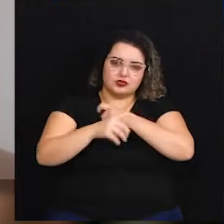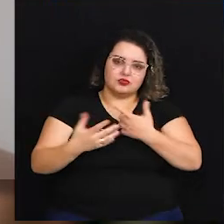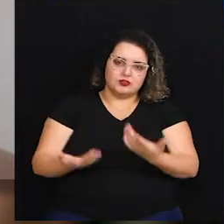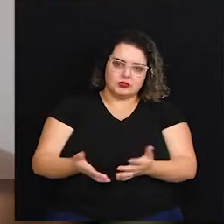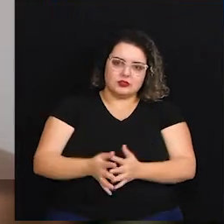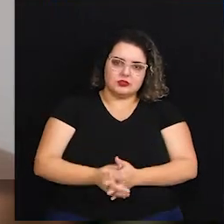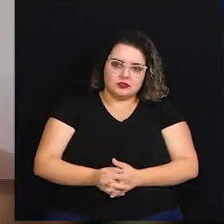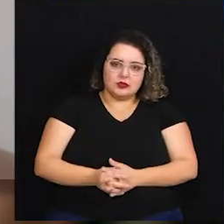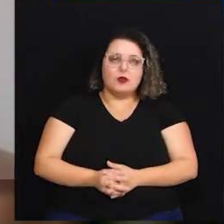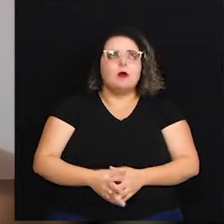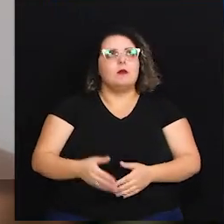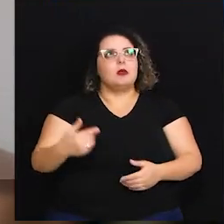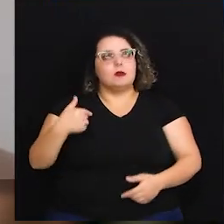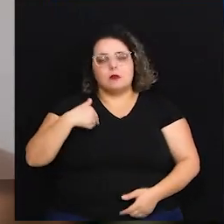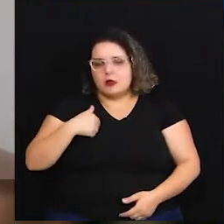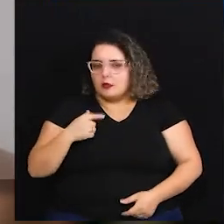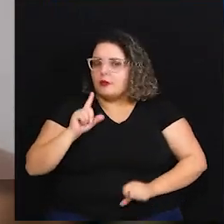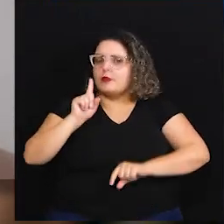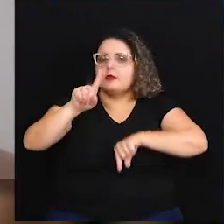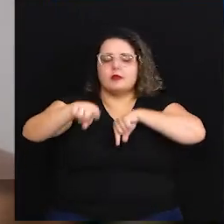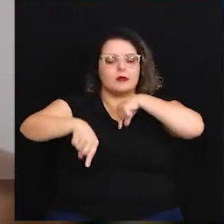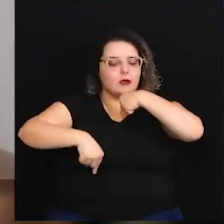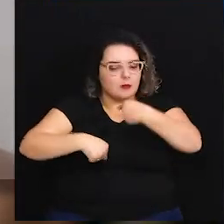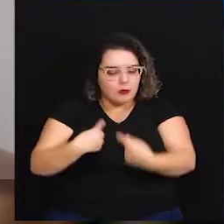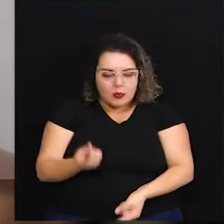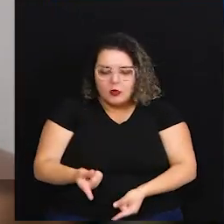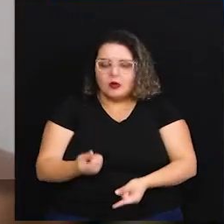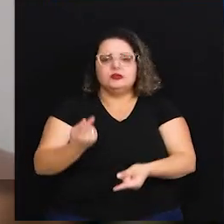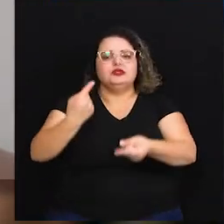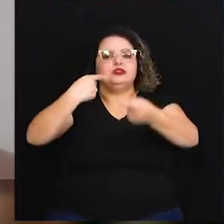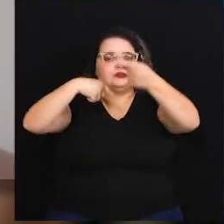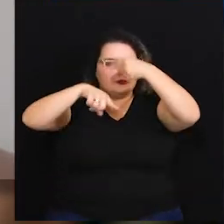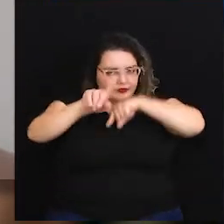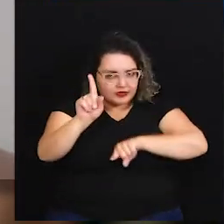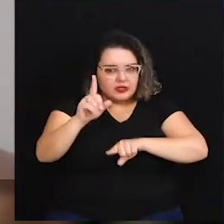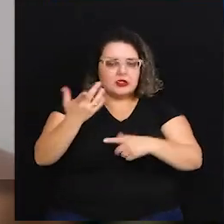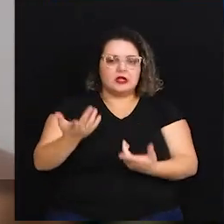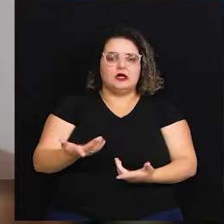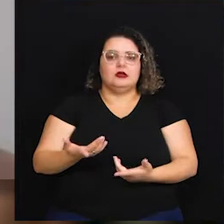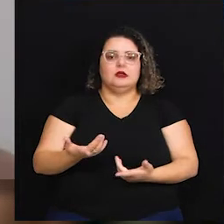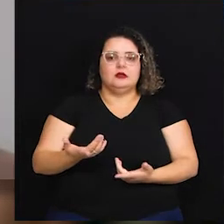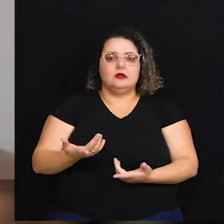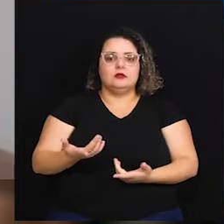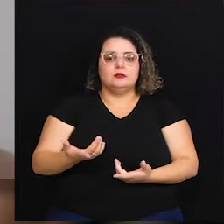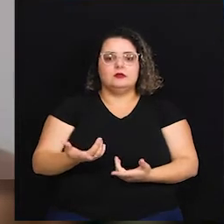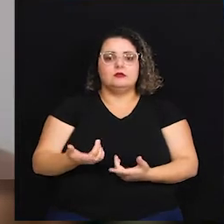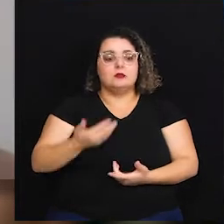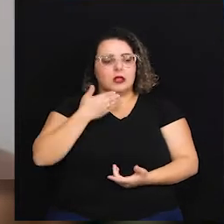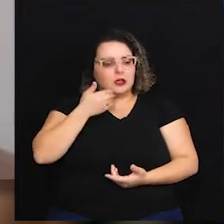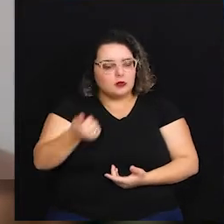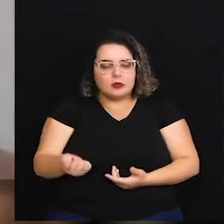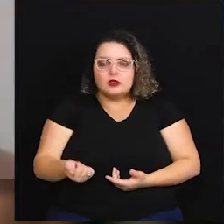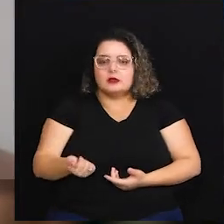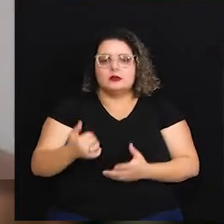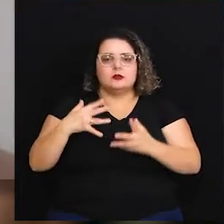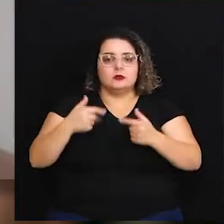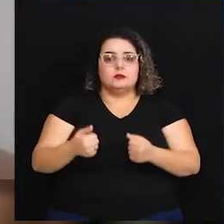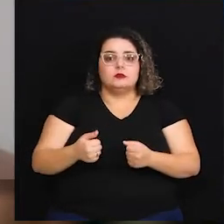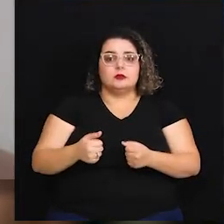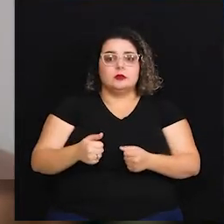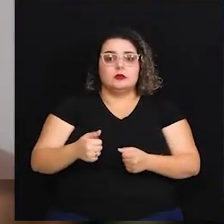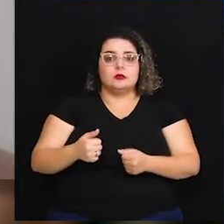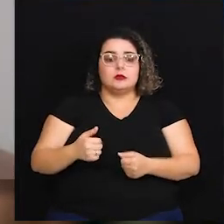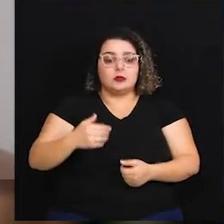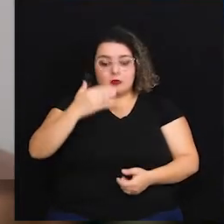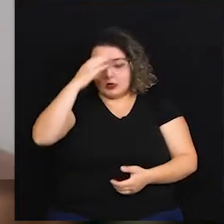que, mesmo sem acesso ao crédito, eu tive pessoas que acreditaram no meu sonho, no que eu acredito como